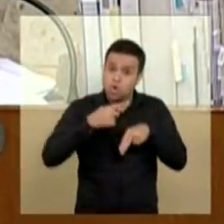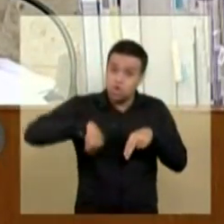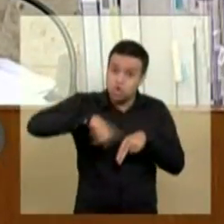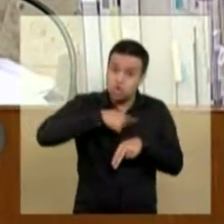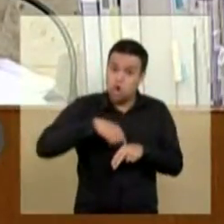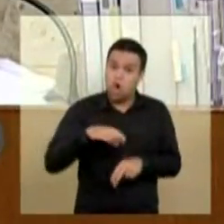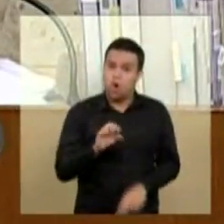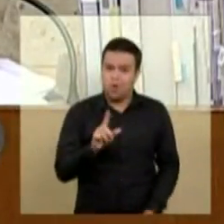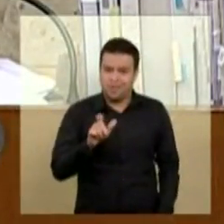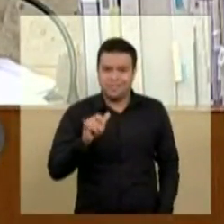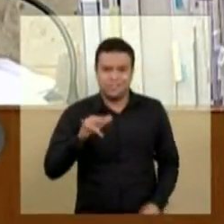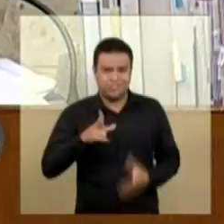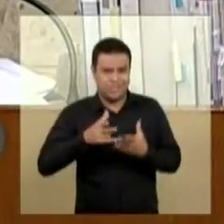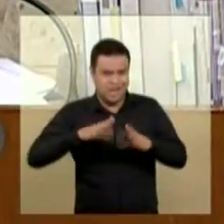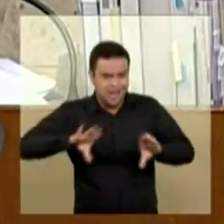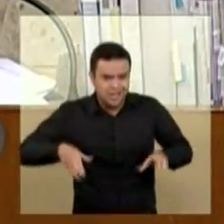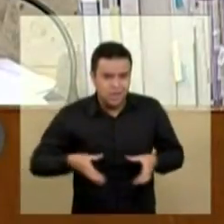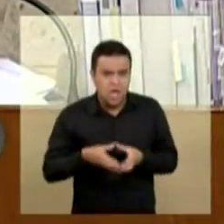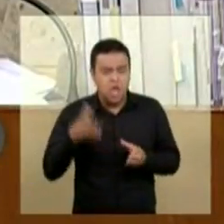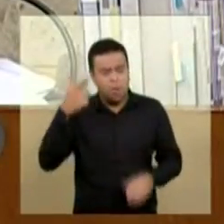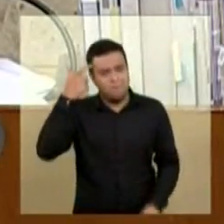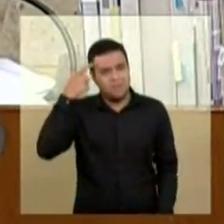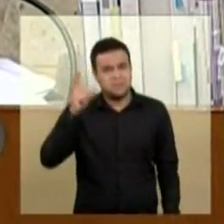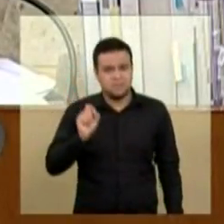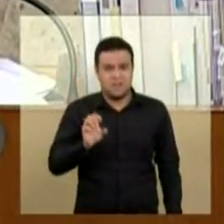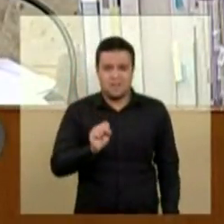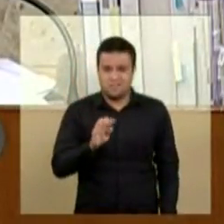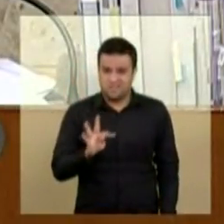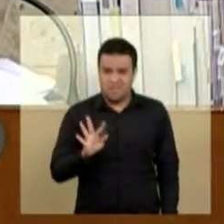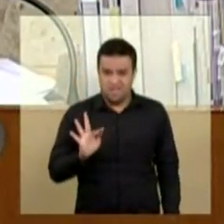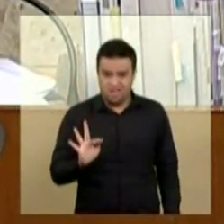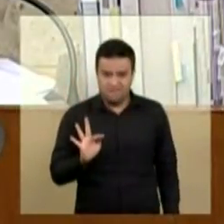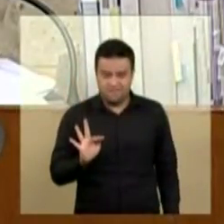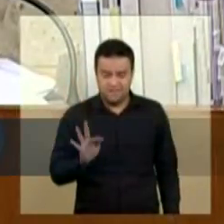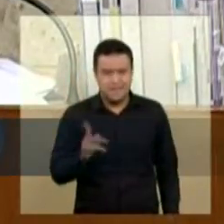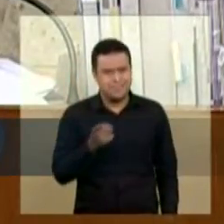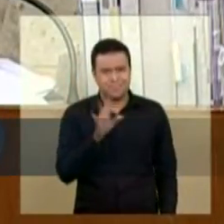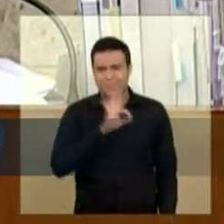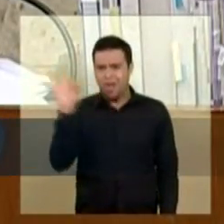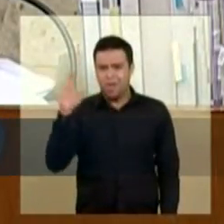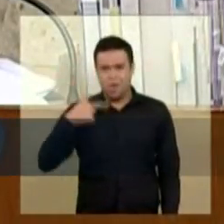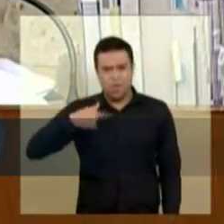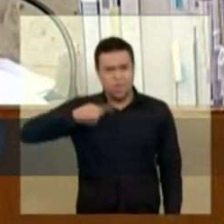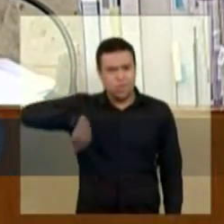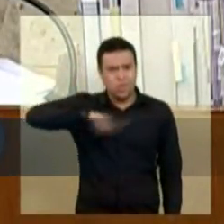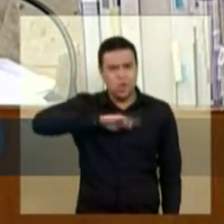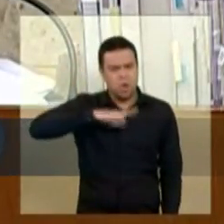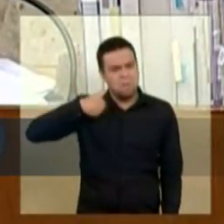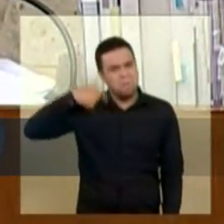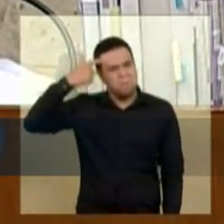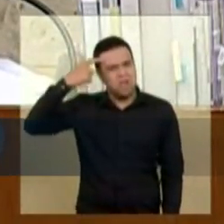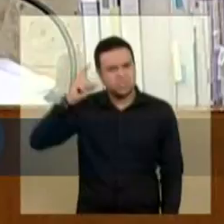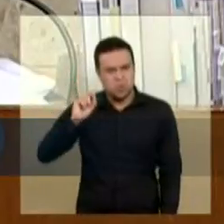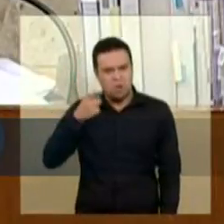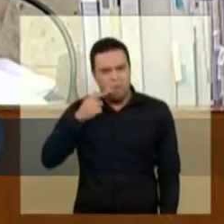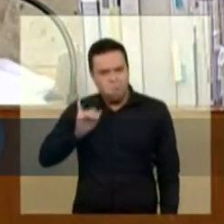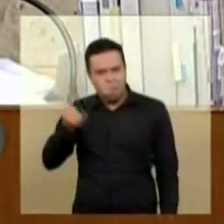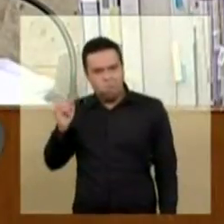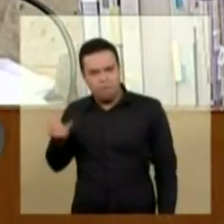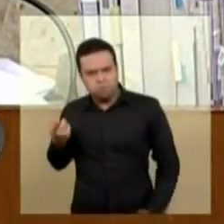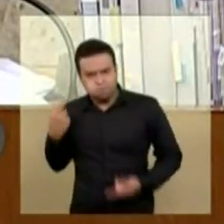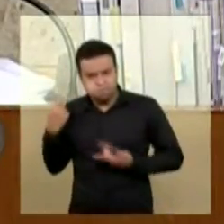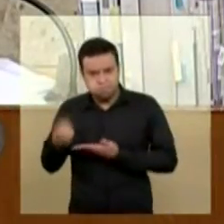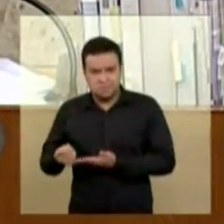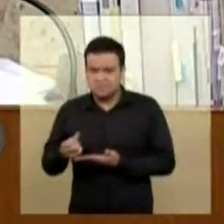Carmen Lúcia, afirmou que a corte não aceita a corrupção. Nenhum de nós não partilha de nenhum tipo